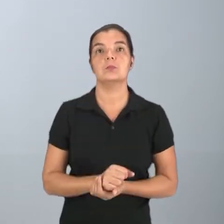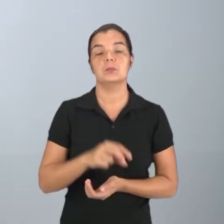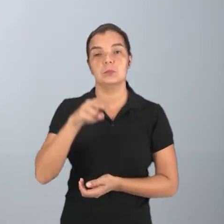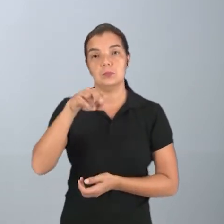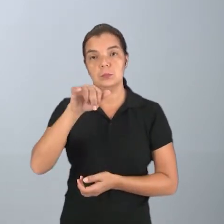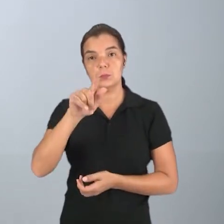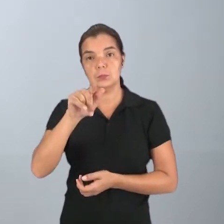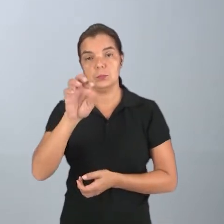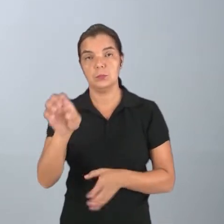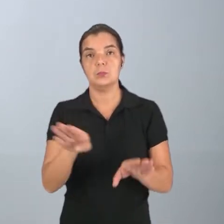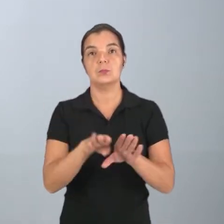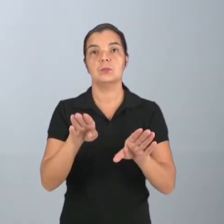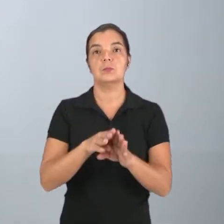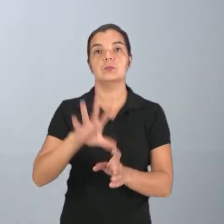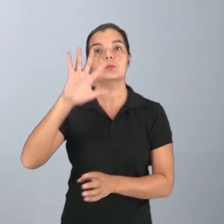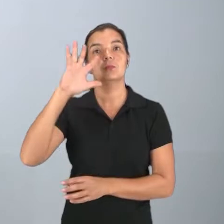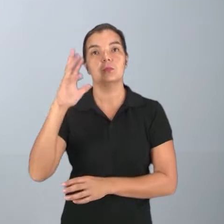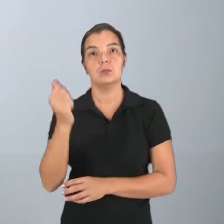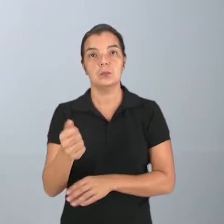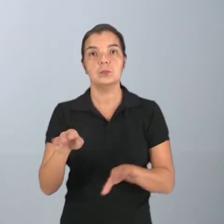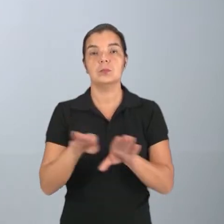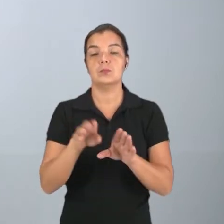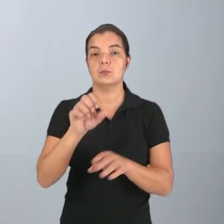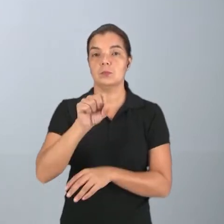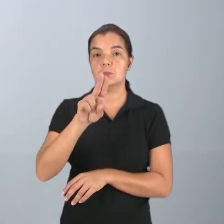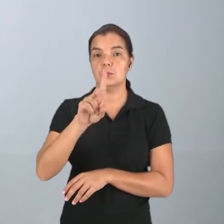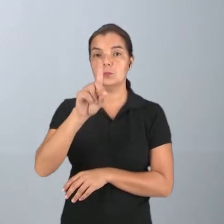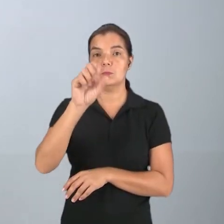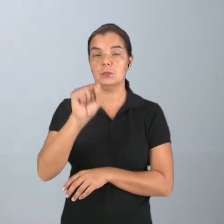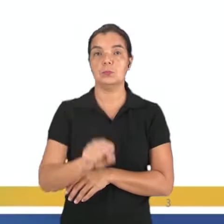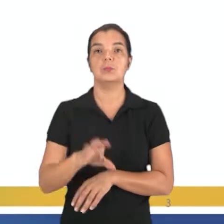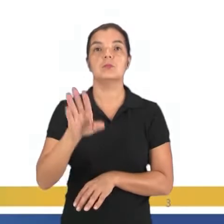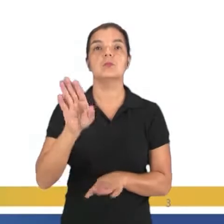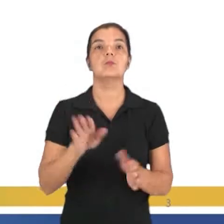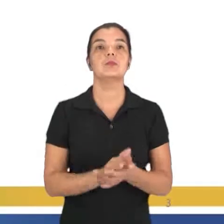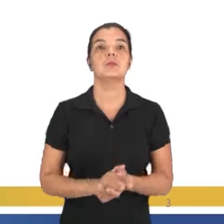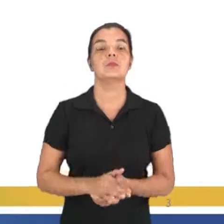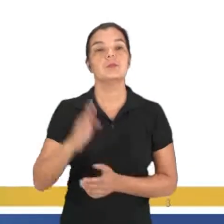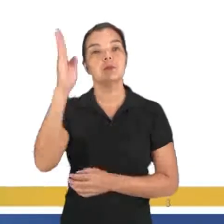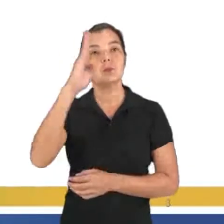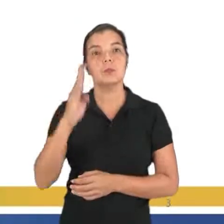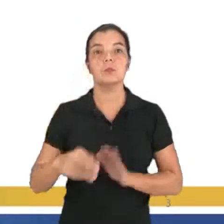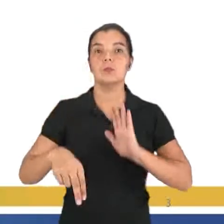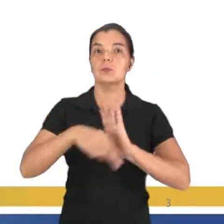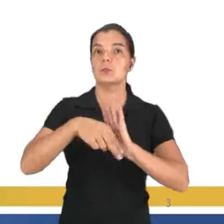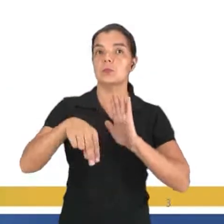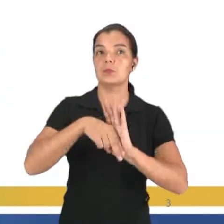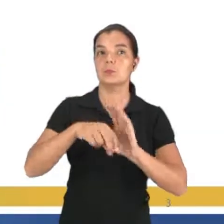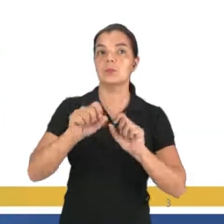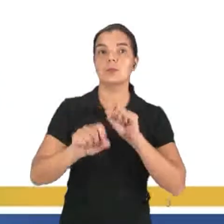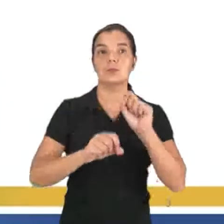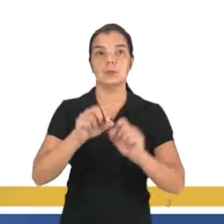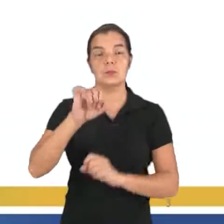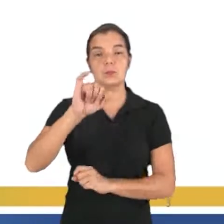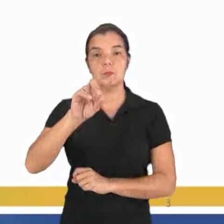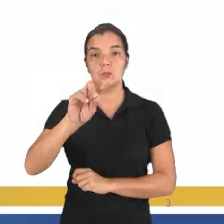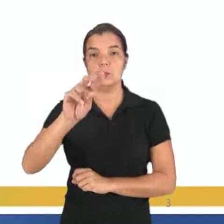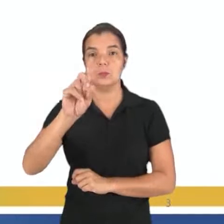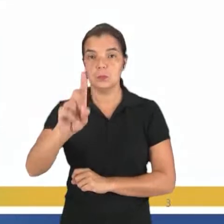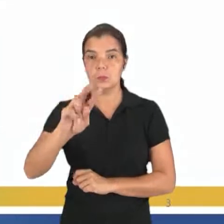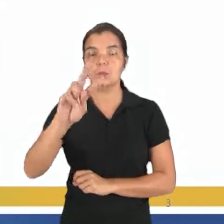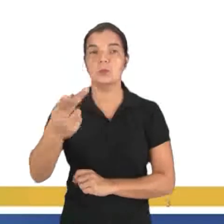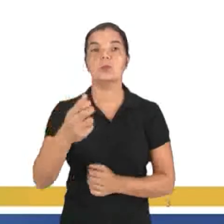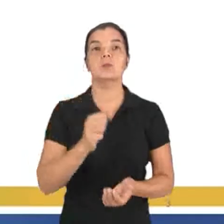Níger, República Centro-Africana, Sudão do Sul. E o Brasil? Qual é a nota, por assim dizer, né? Esse IDH como se